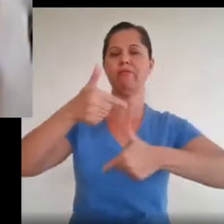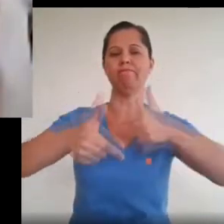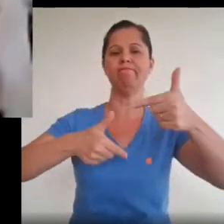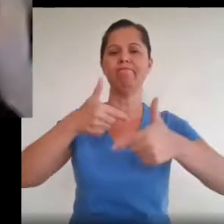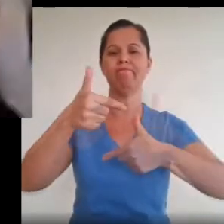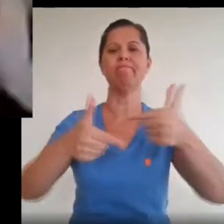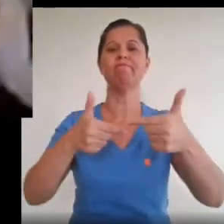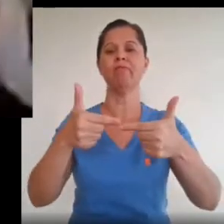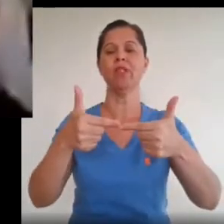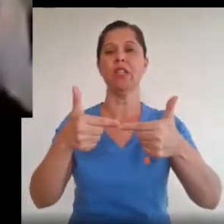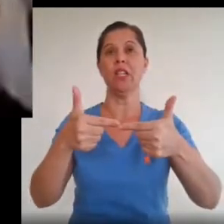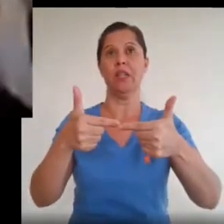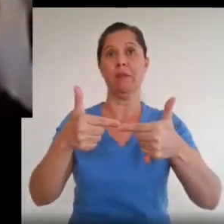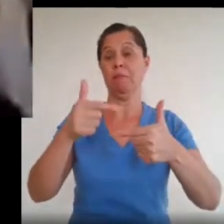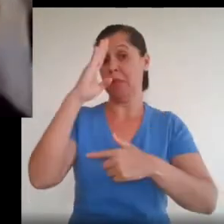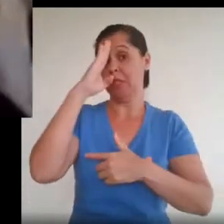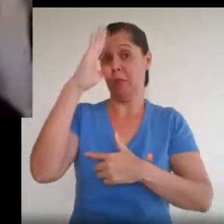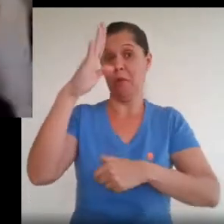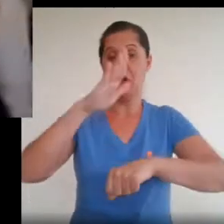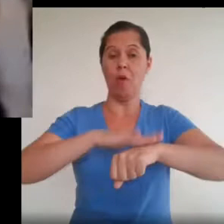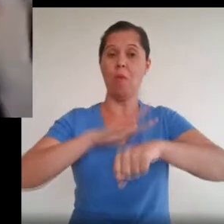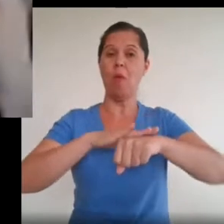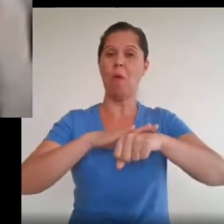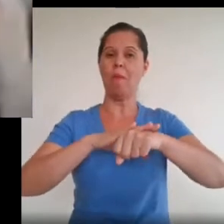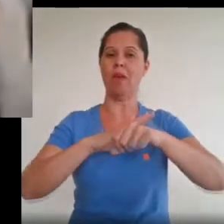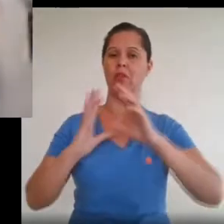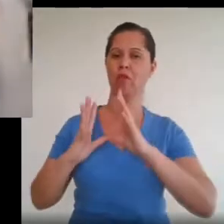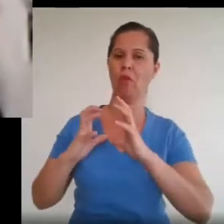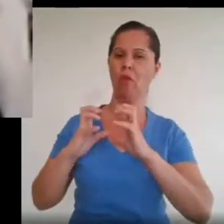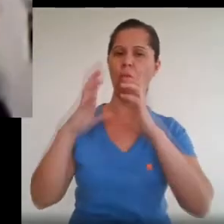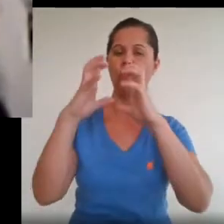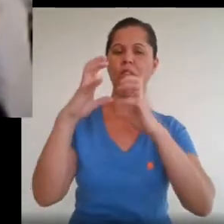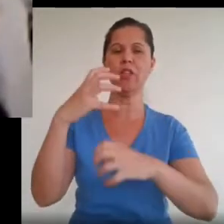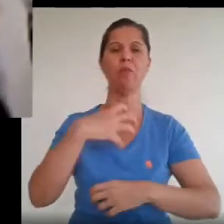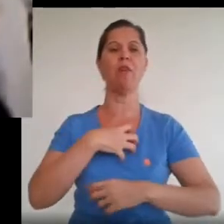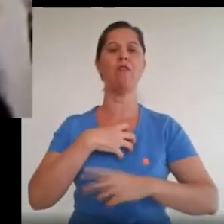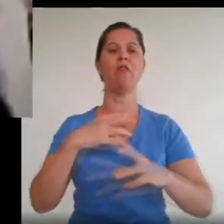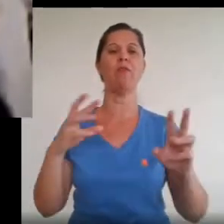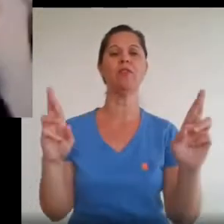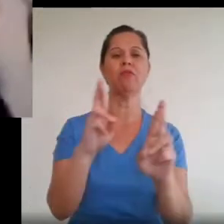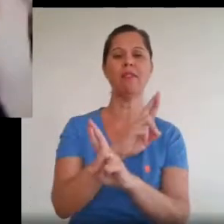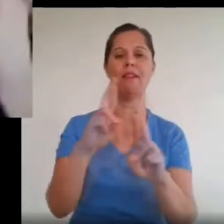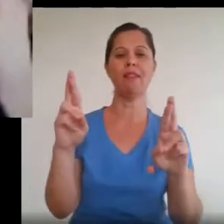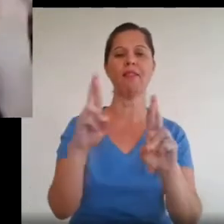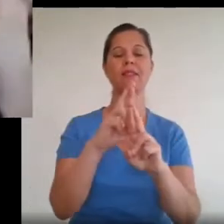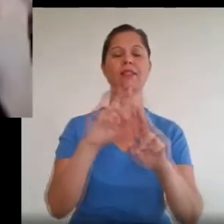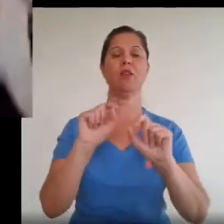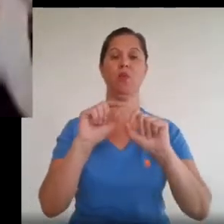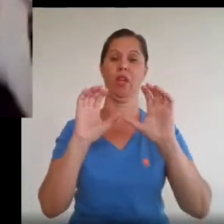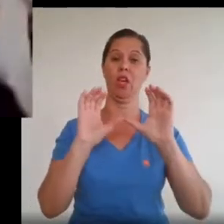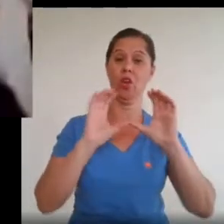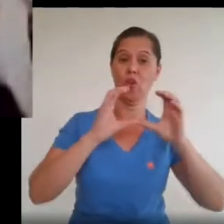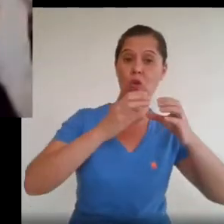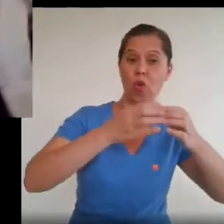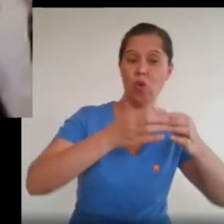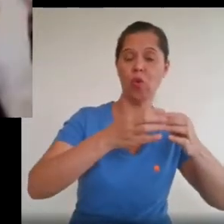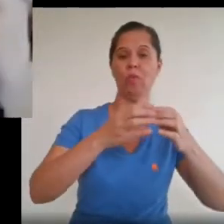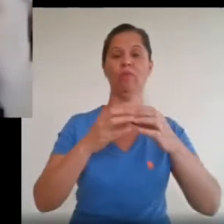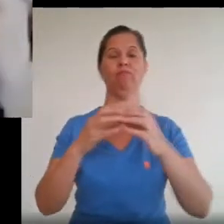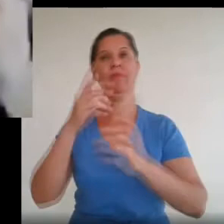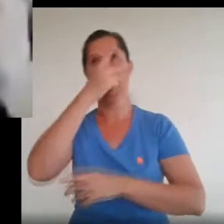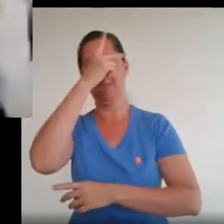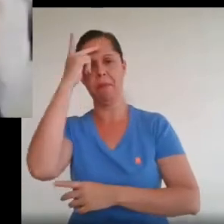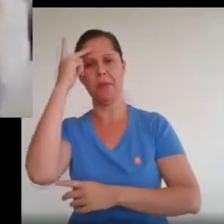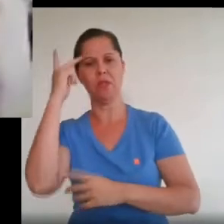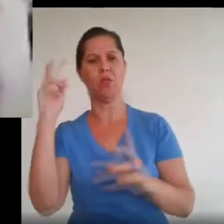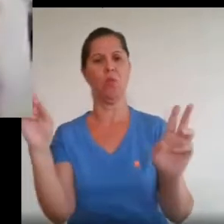trabalhar nos momentos de conflito as interações entre grupos, a interação entre as pessoas,